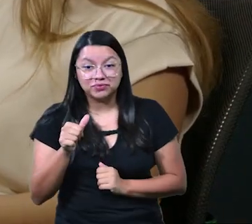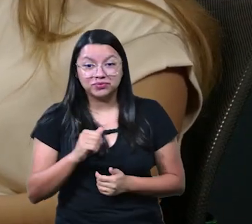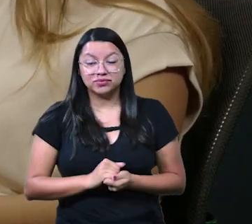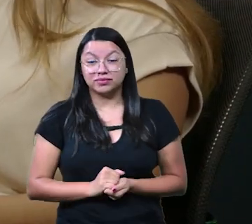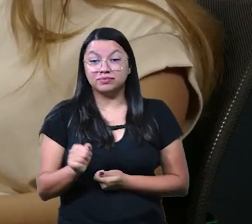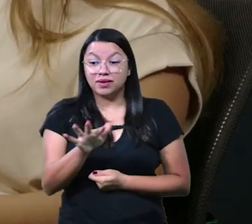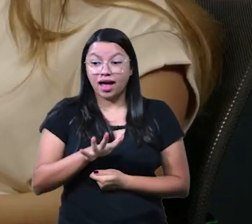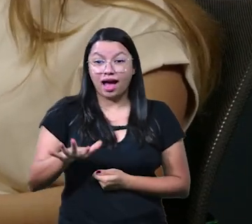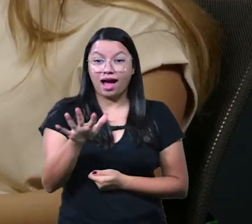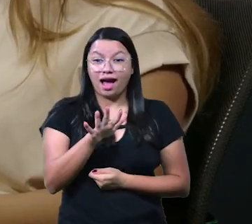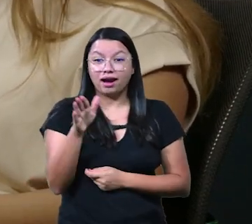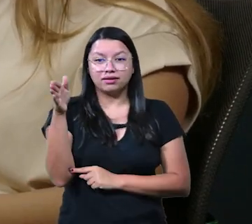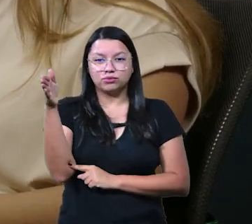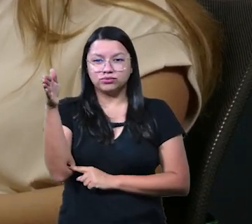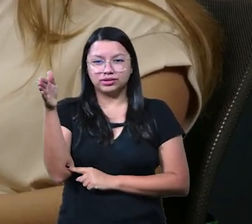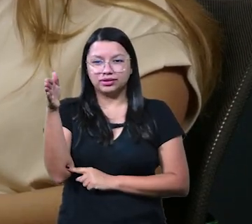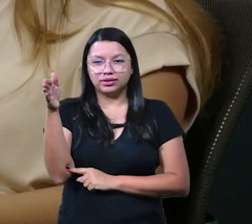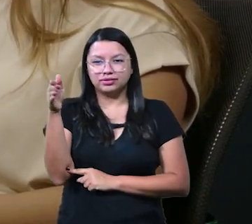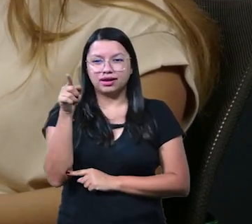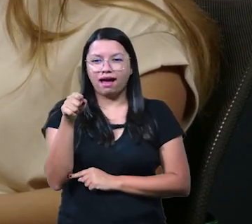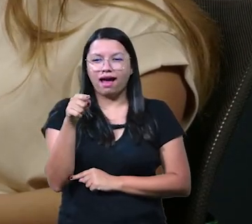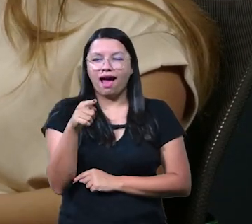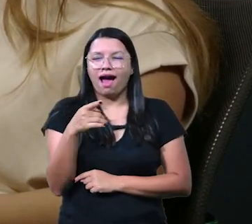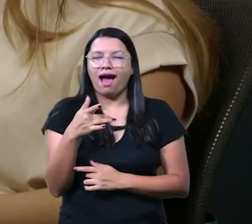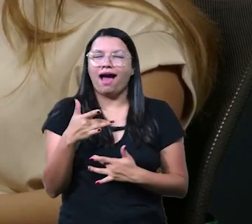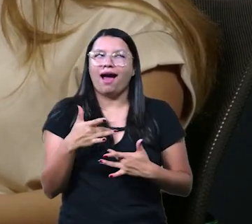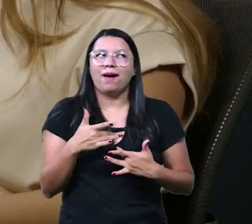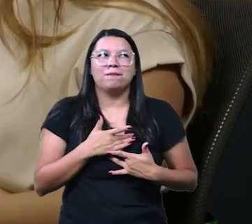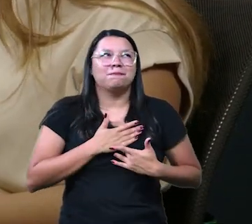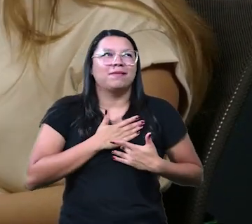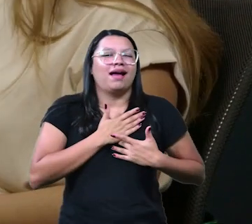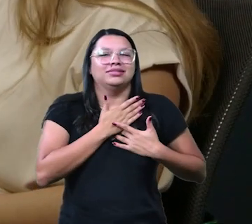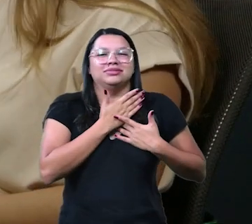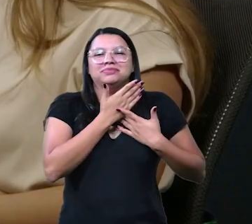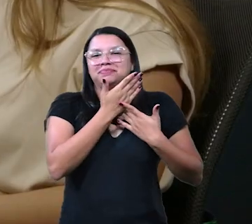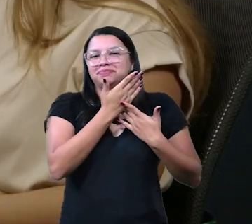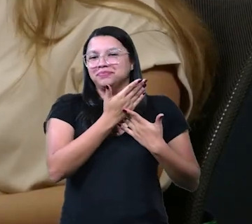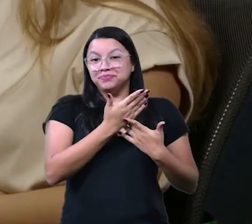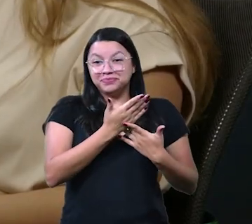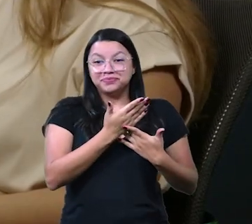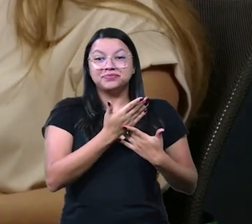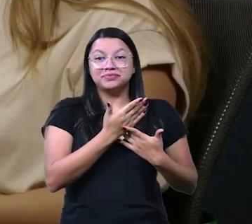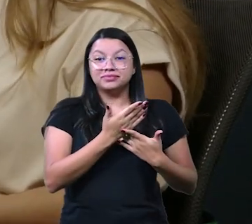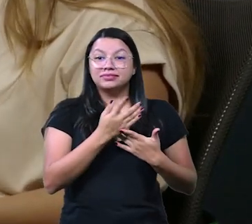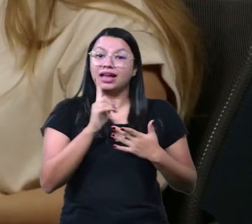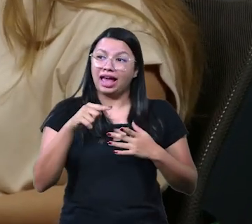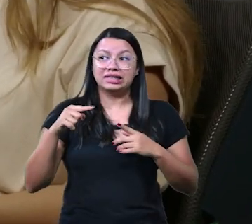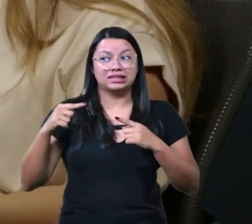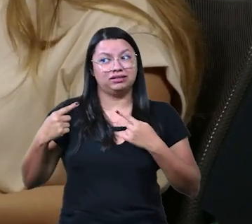área da hotelaria, né, ela é apaixonante. Ela é desafiadora,